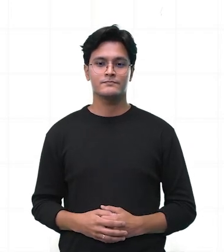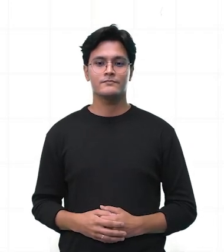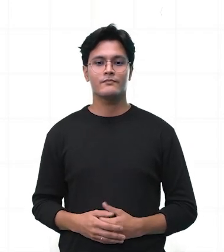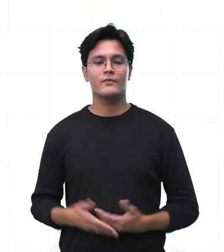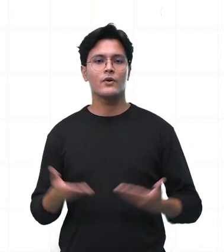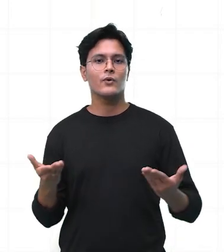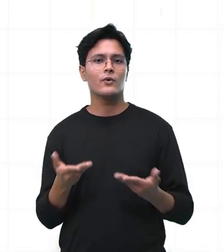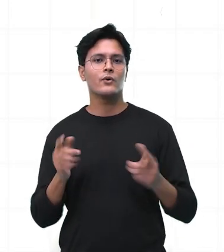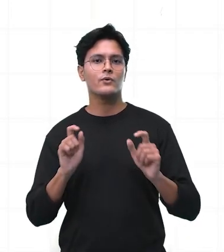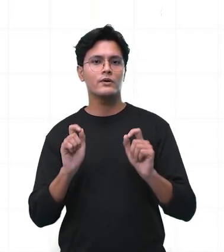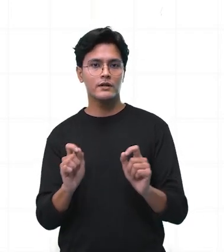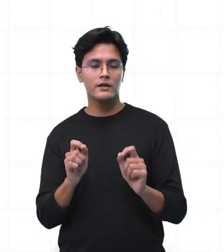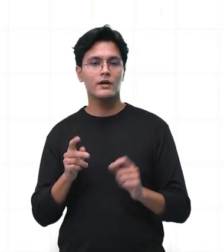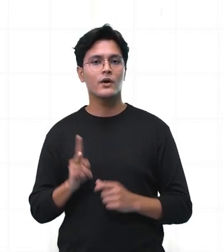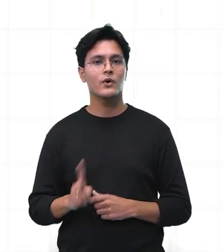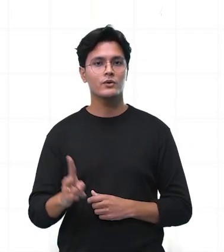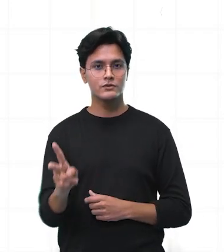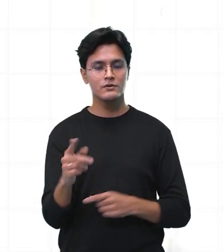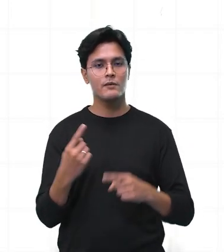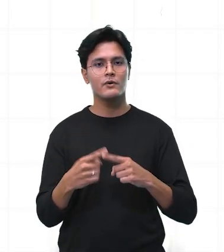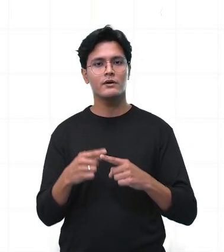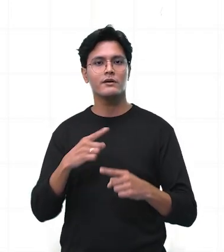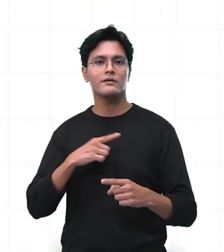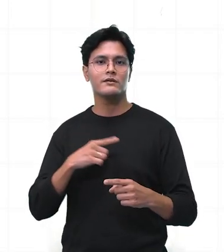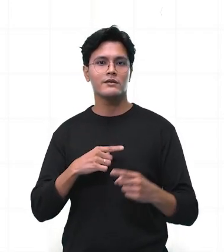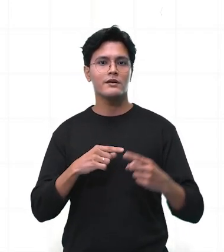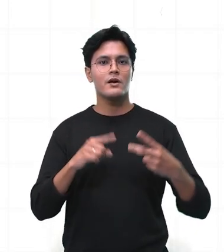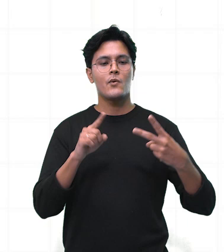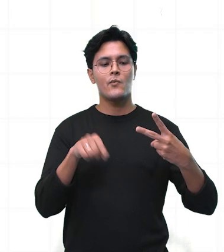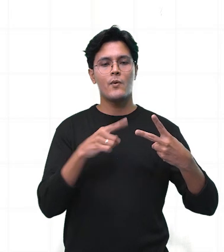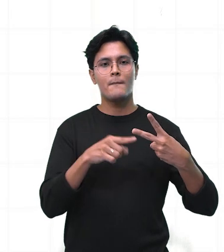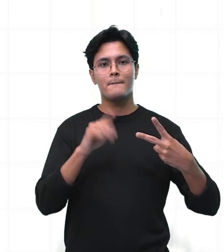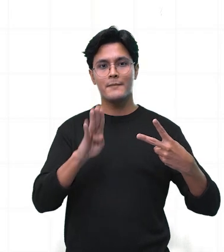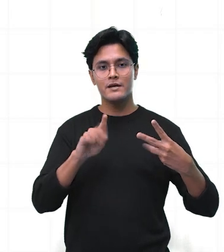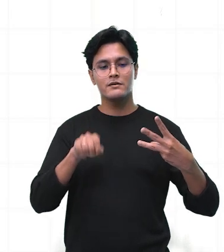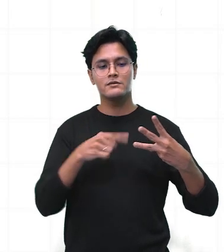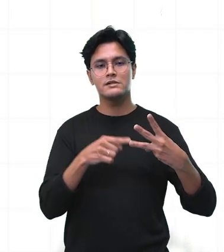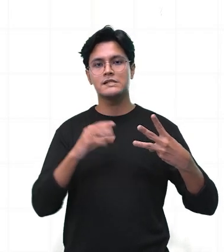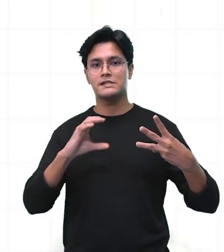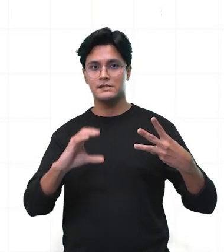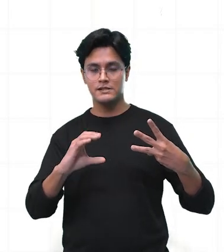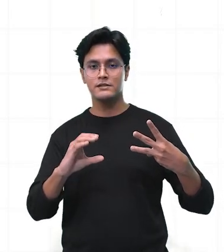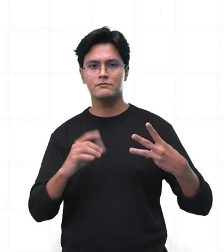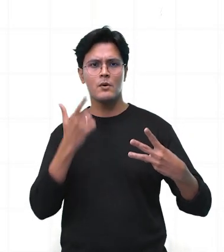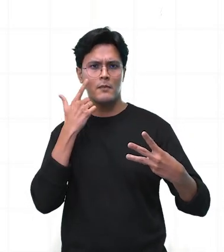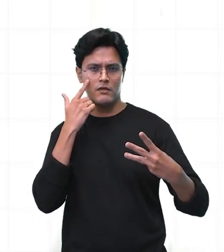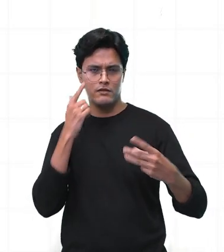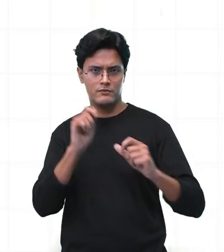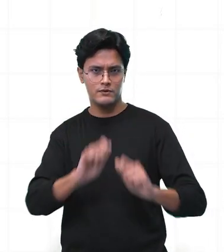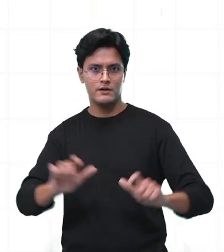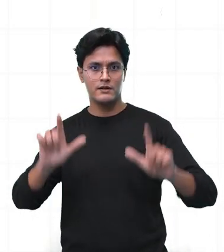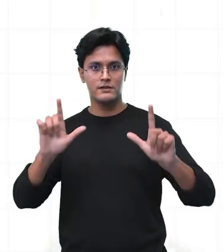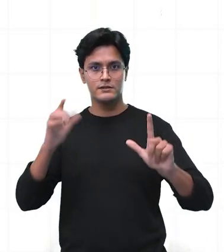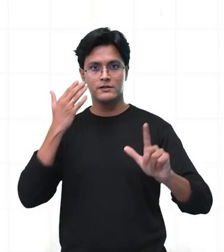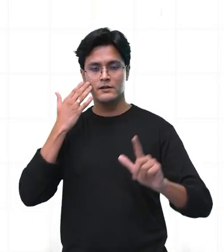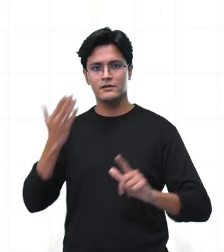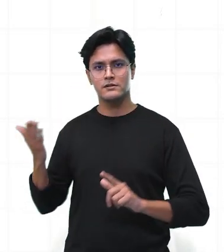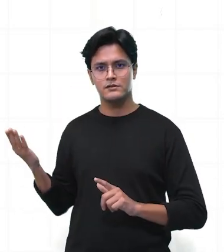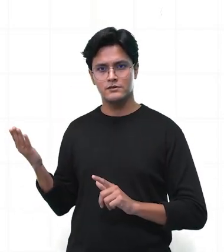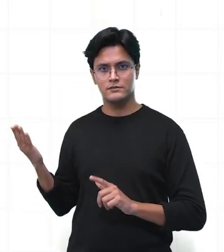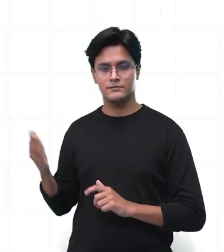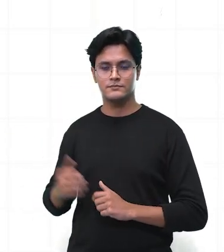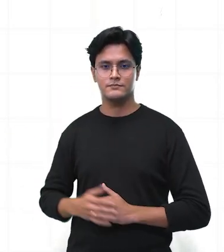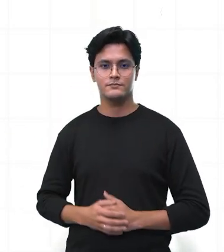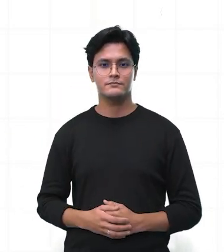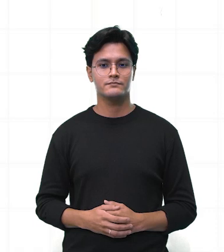Agora, nós vamos continuar, porque tem a letra B e a letra C. Observem aqui na nossa cartela, que não é só isso.